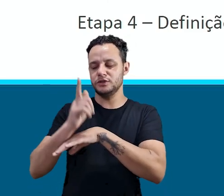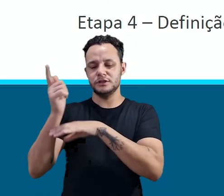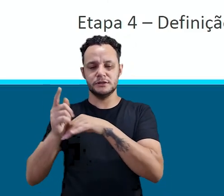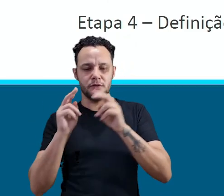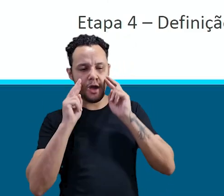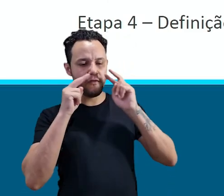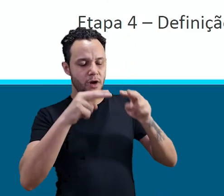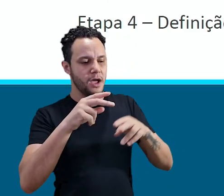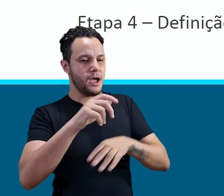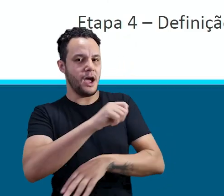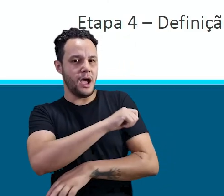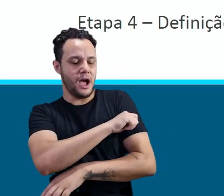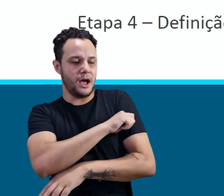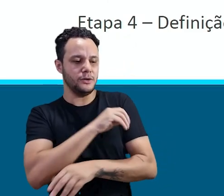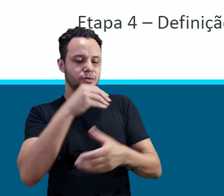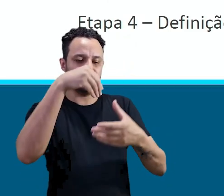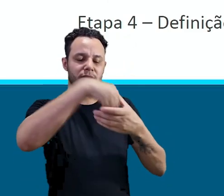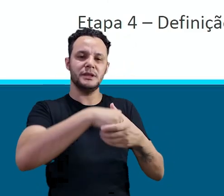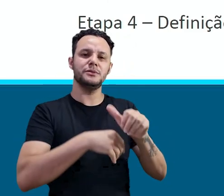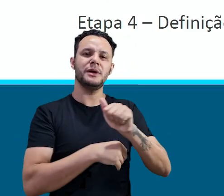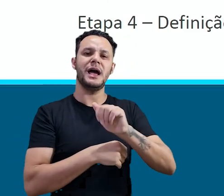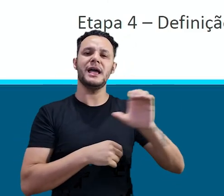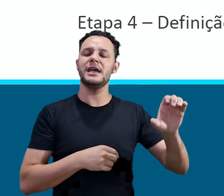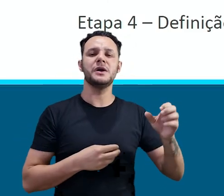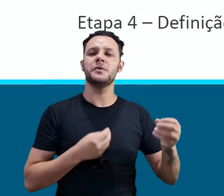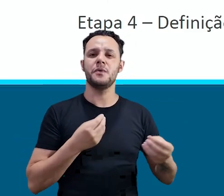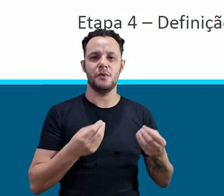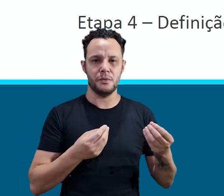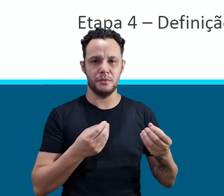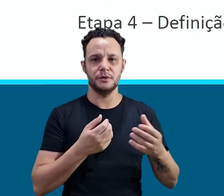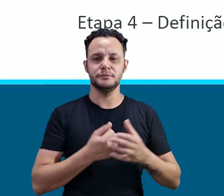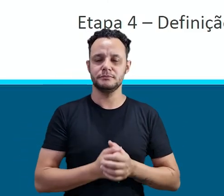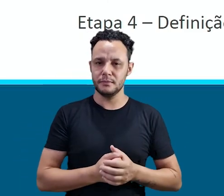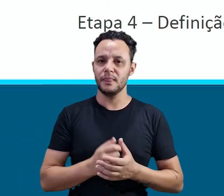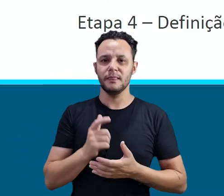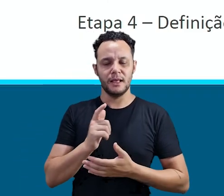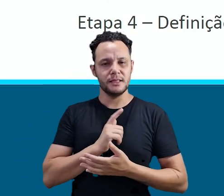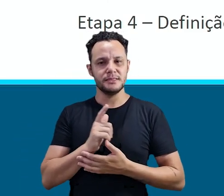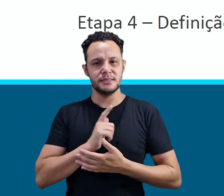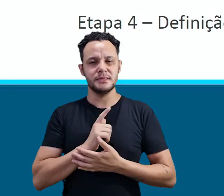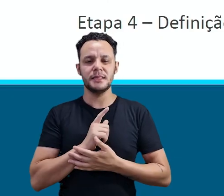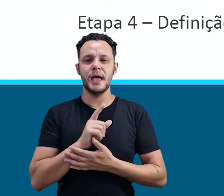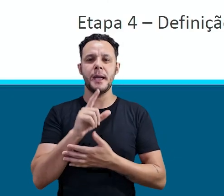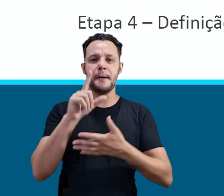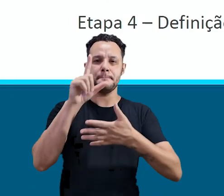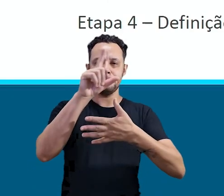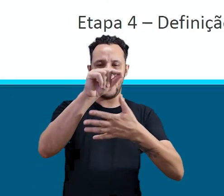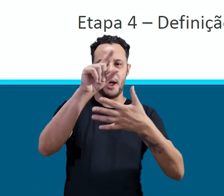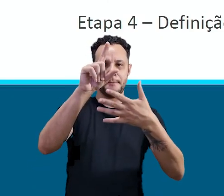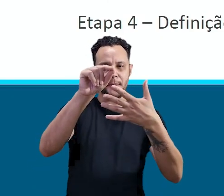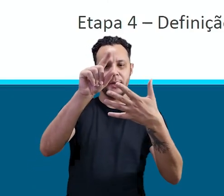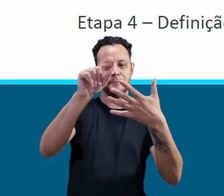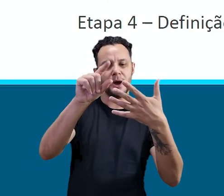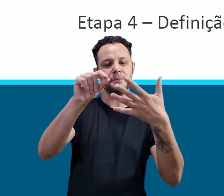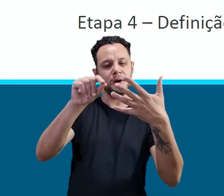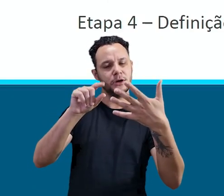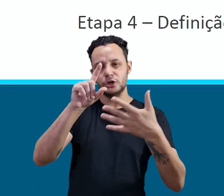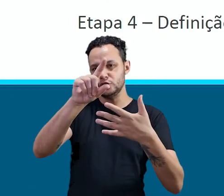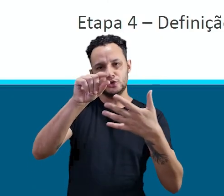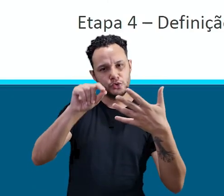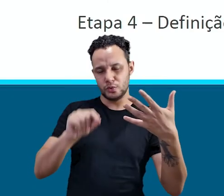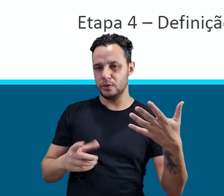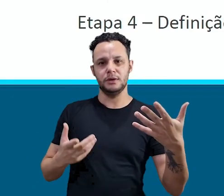para o estudante com deficiência dentro do AEI. Então, nós vamos ter ali algumas opções, vocês vão